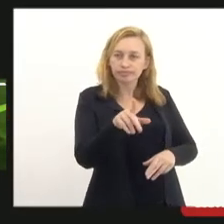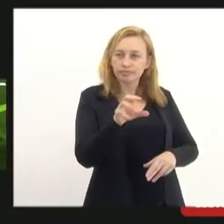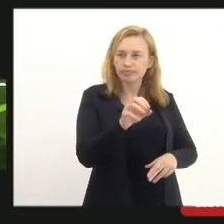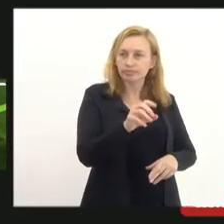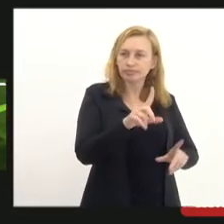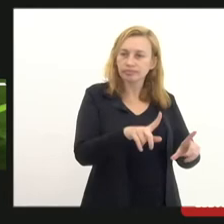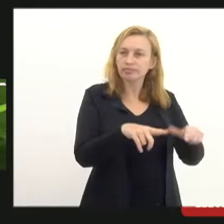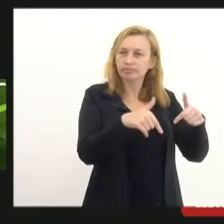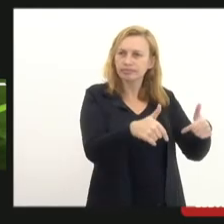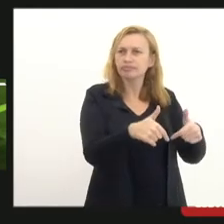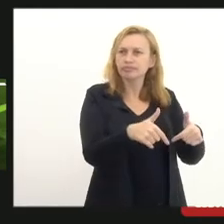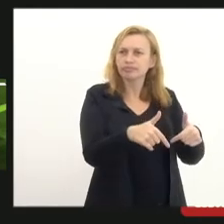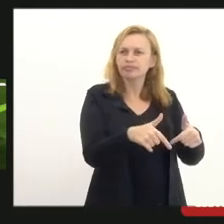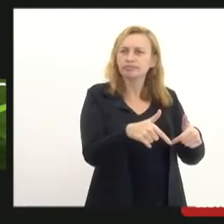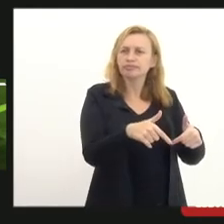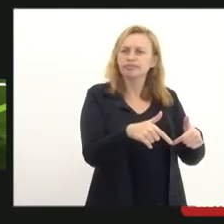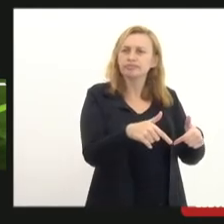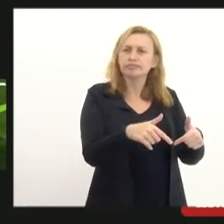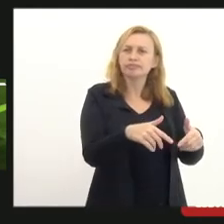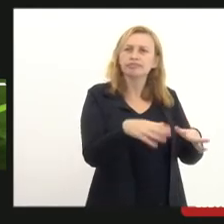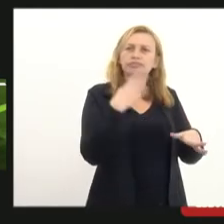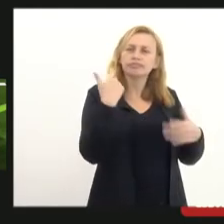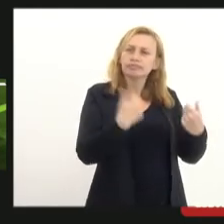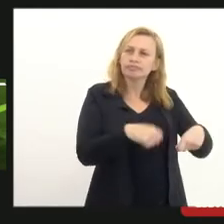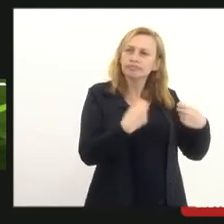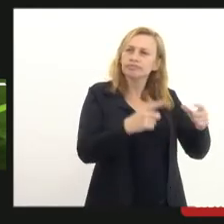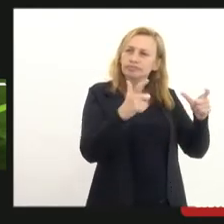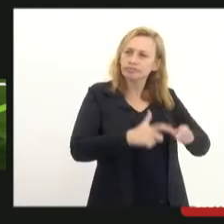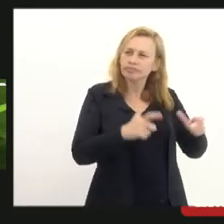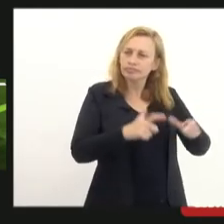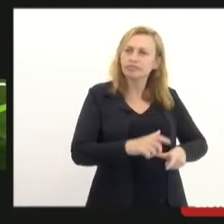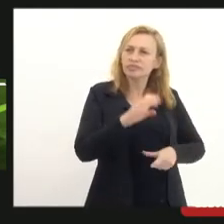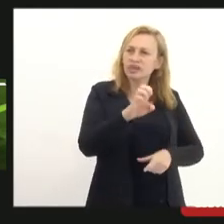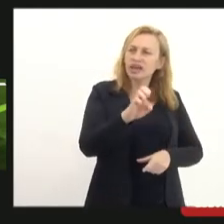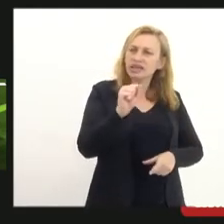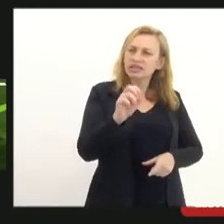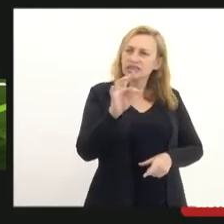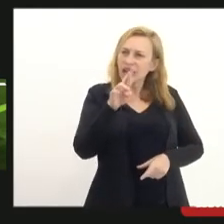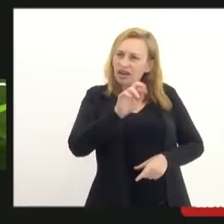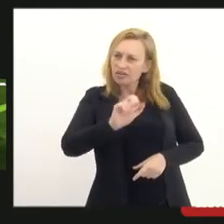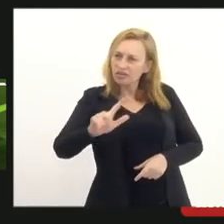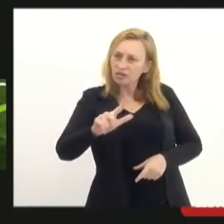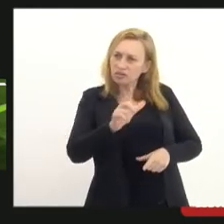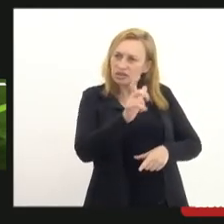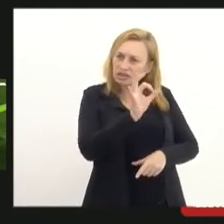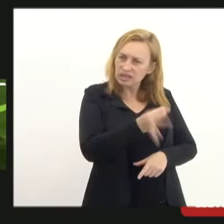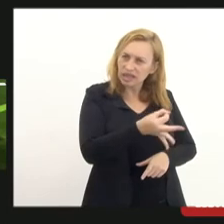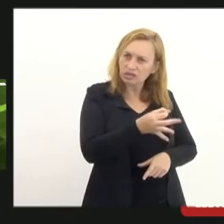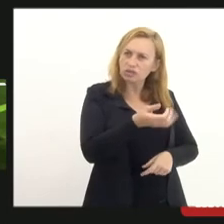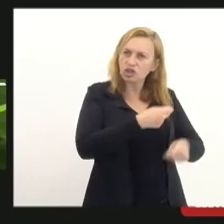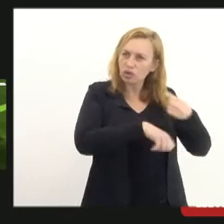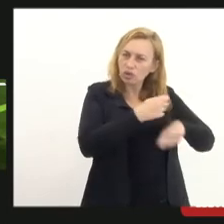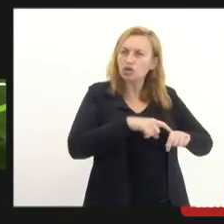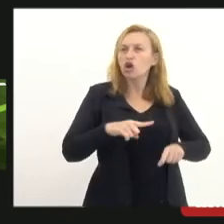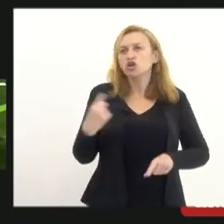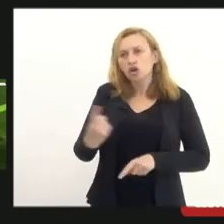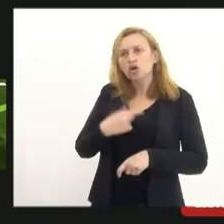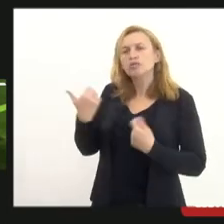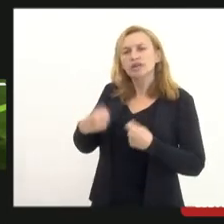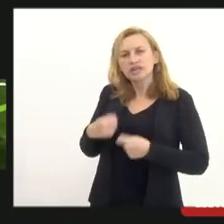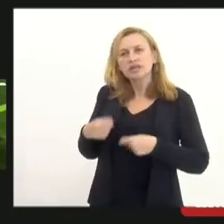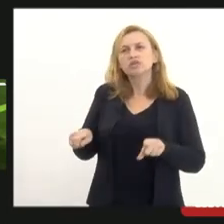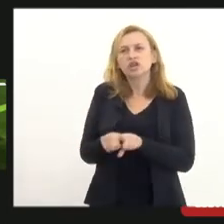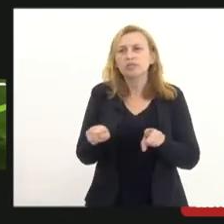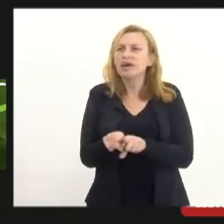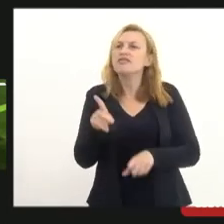operadores, precisam de um ambiente estável de negócios, né? Nós também precisamos dizer,